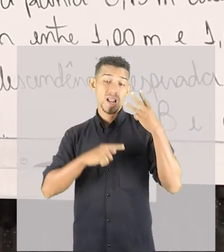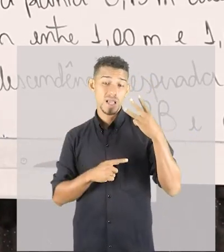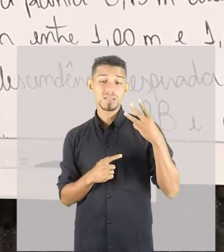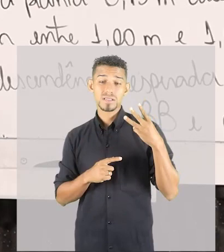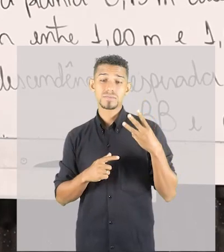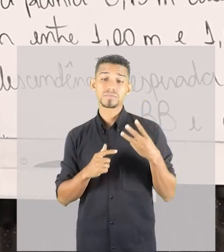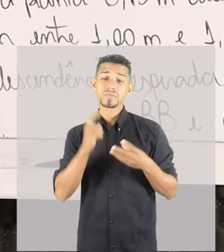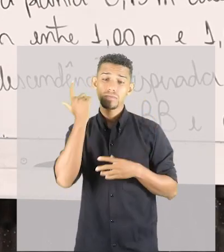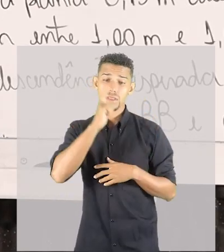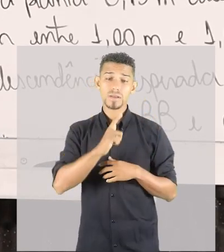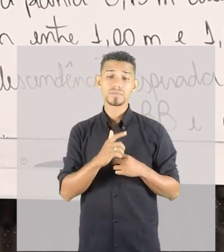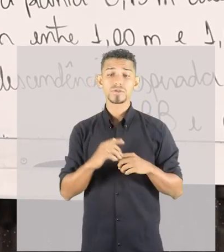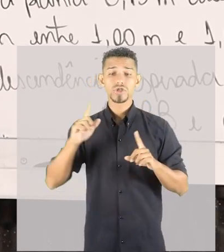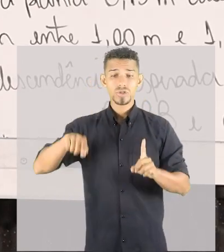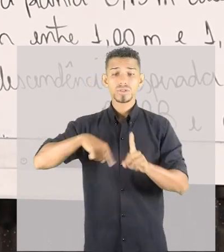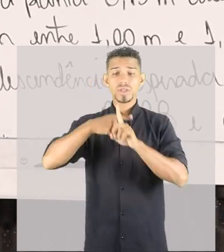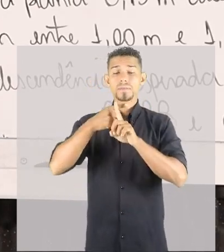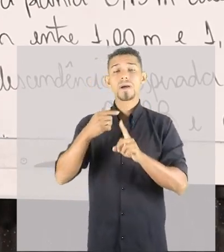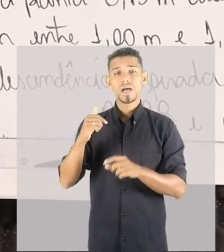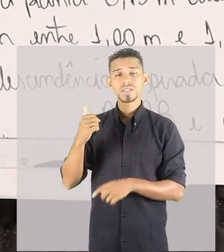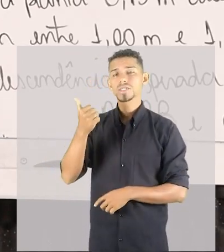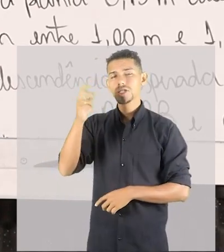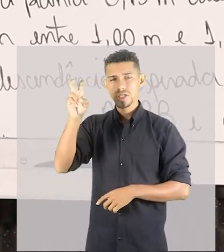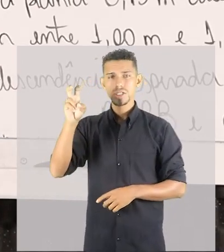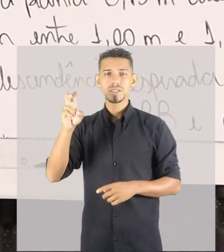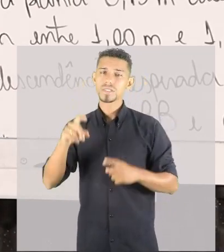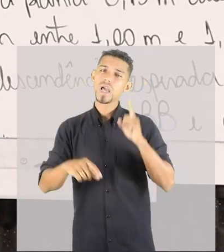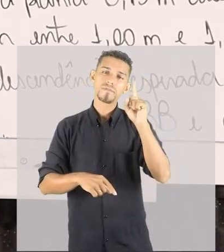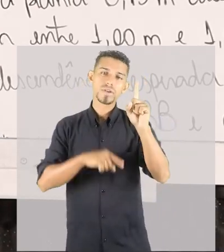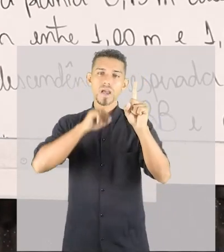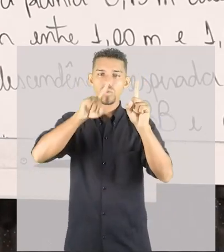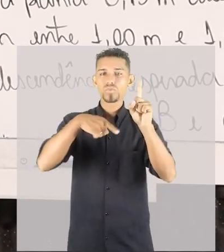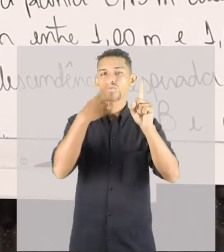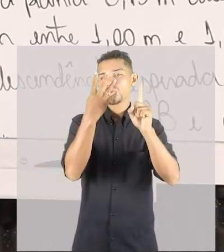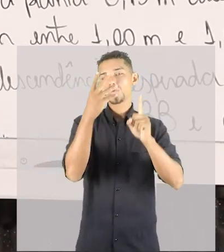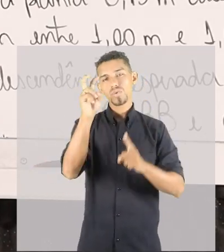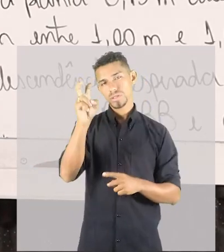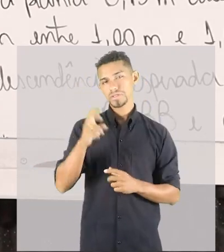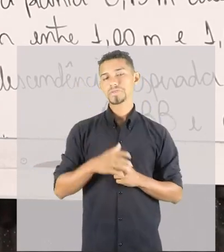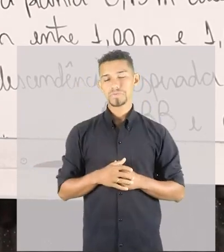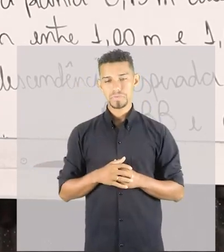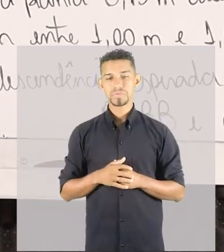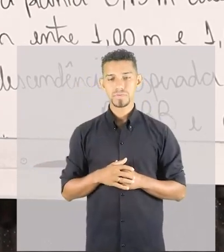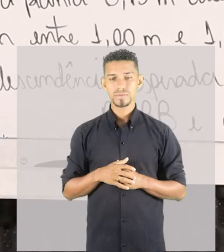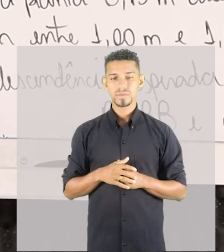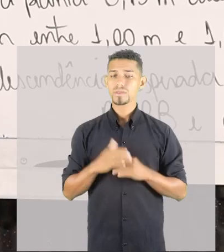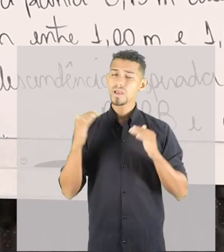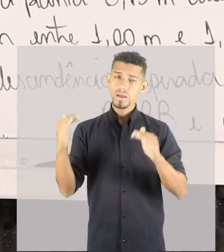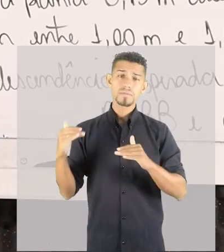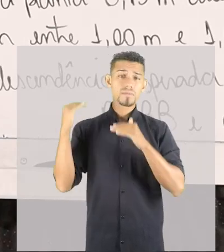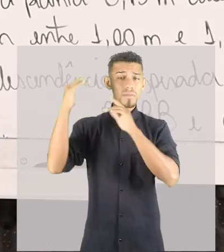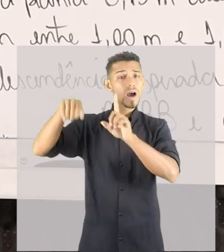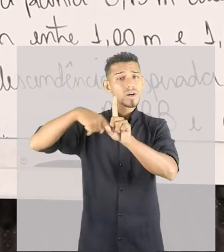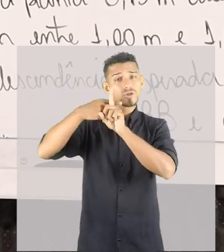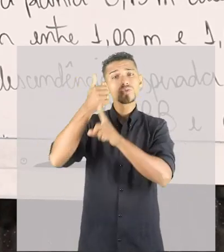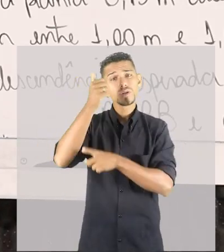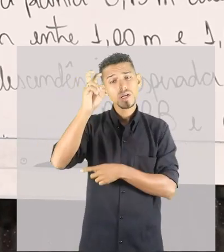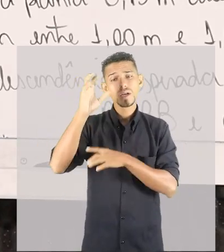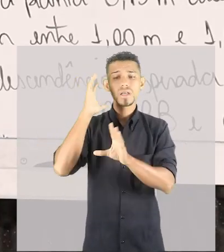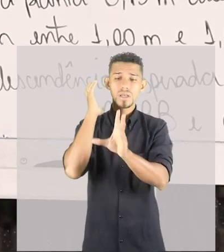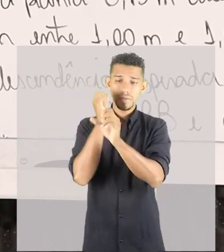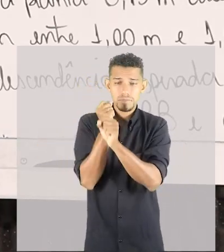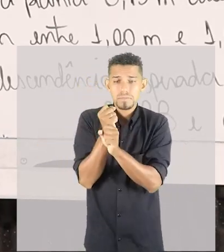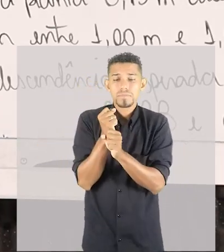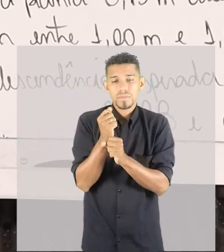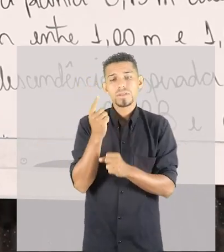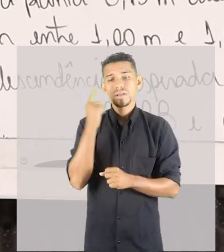Então, a gente vai ter o acréscimo aqui, ó, de mais 15, sendo 1,45. Acrescentamos, então, mais um alelo